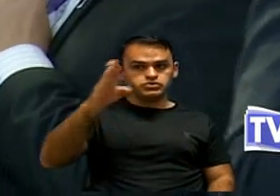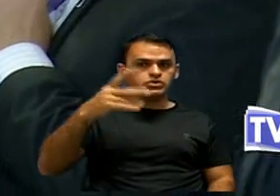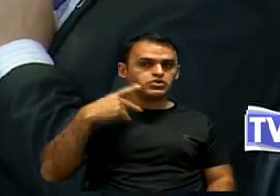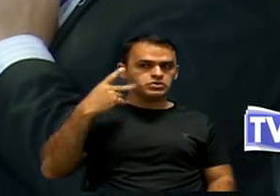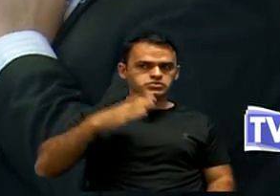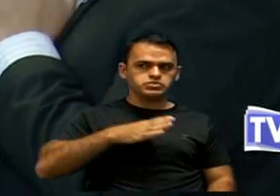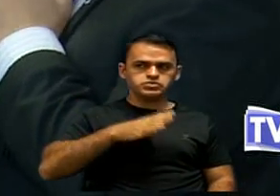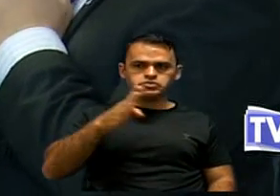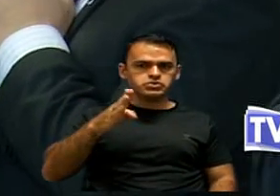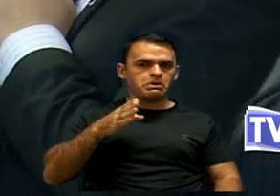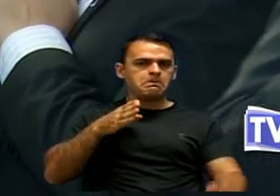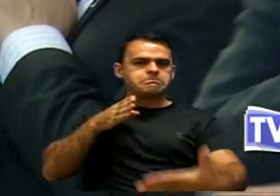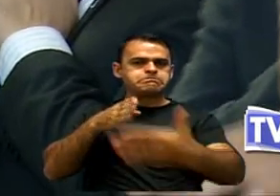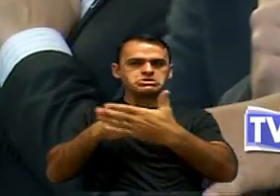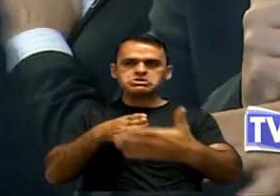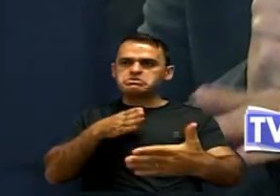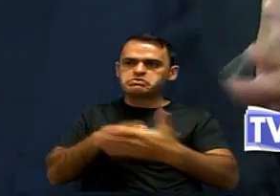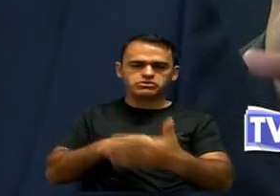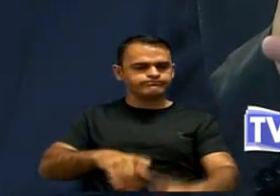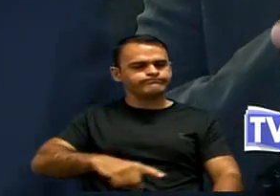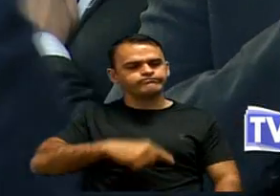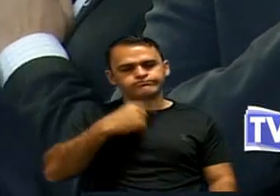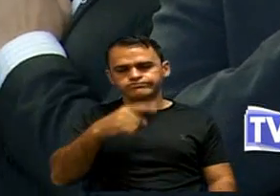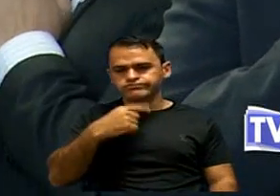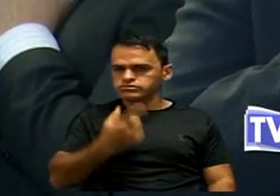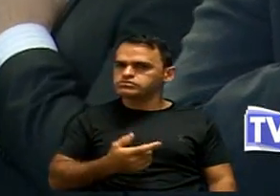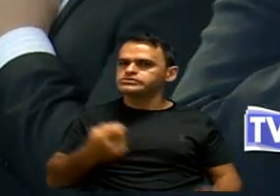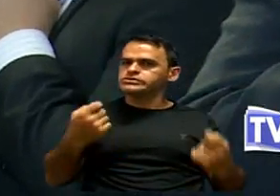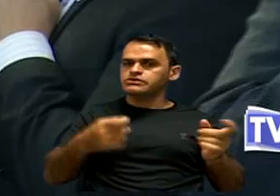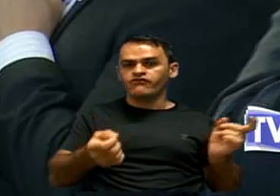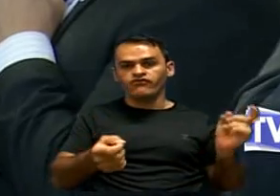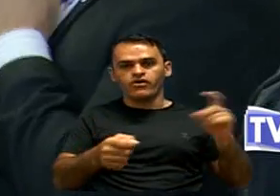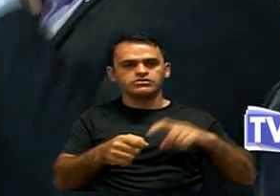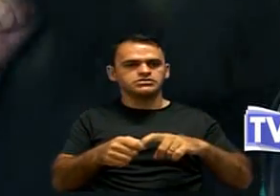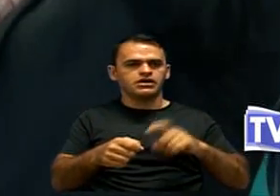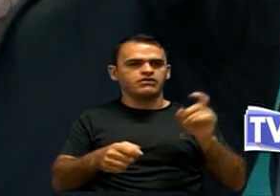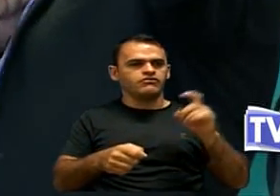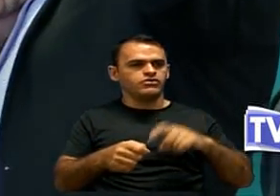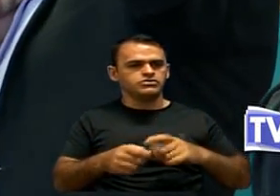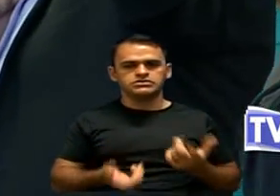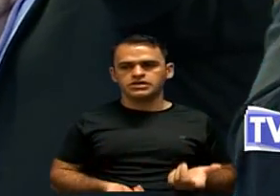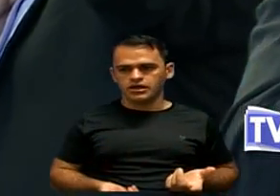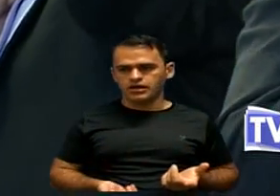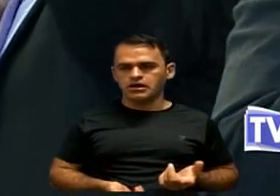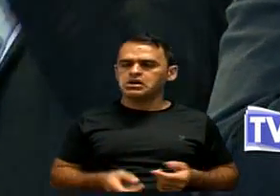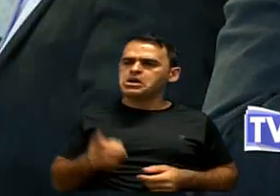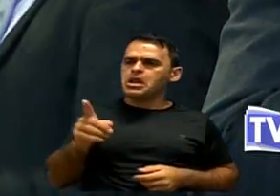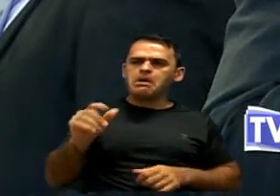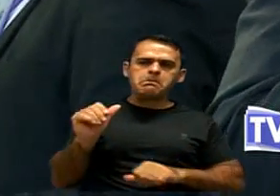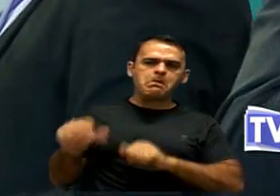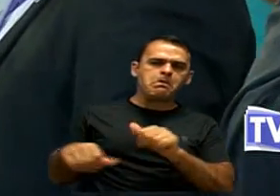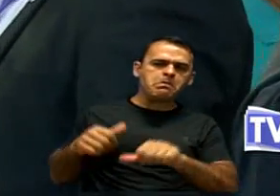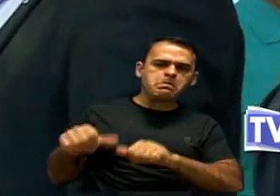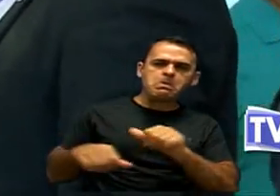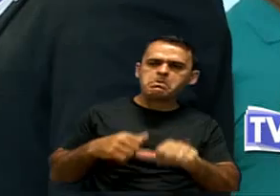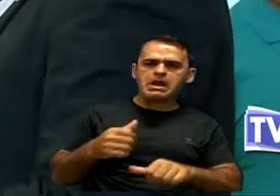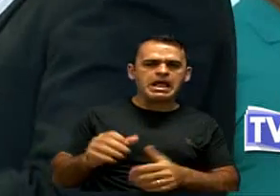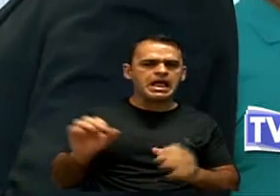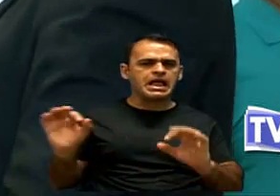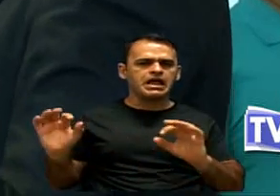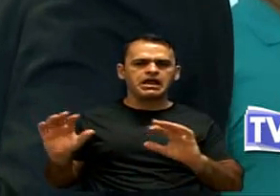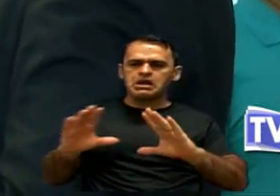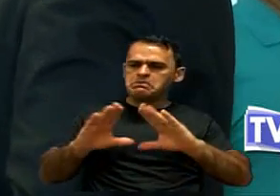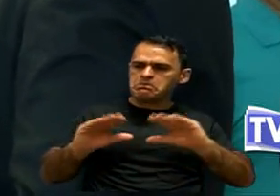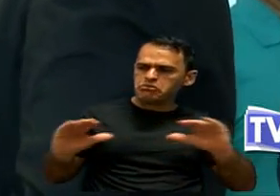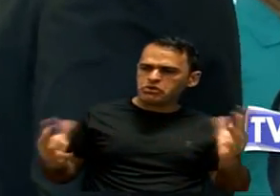me barraram. A gente tem que voltar, Manga, de novo lá no regional... Fazer o que a gente fez, porque não foi trocado nada, aquelas